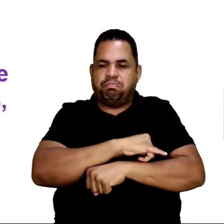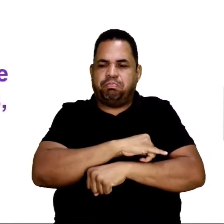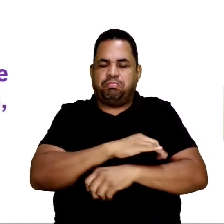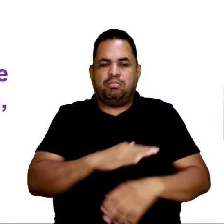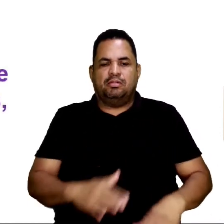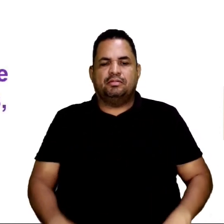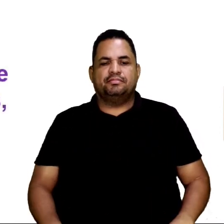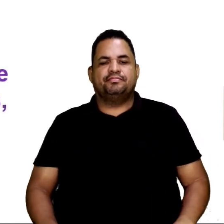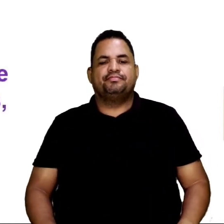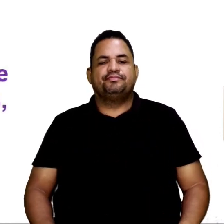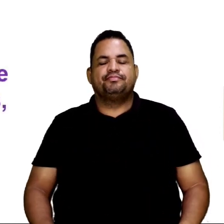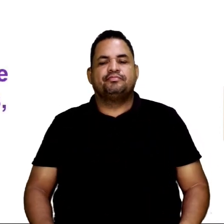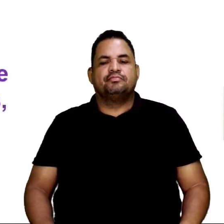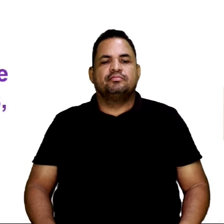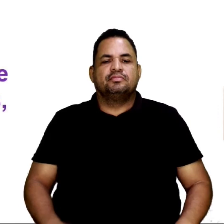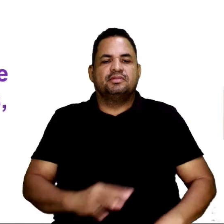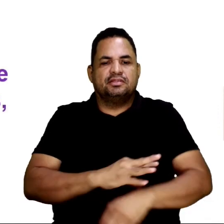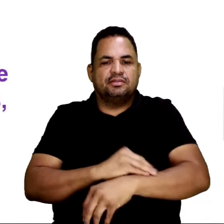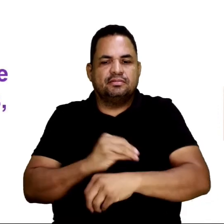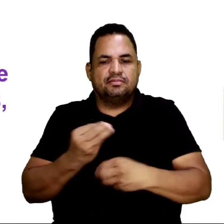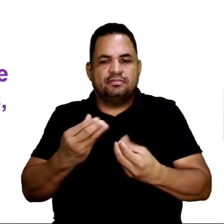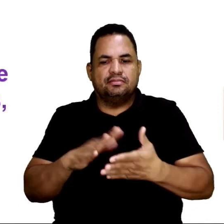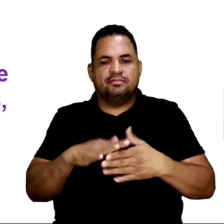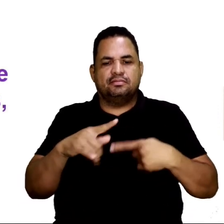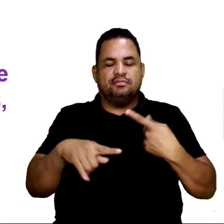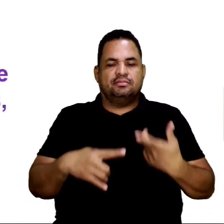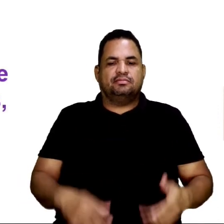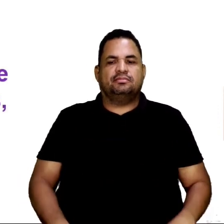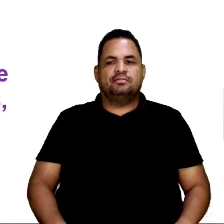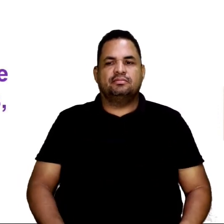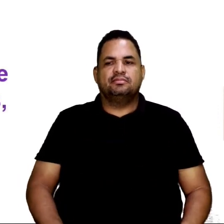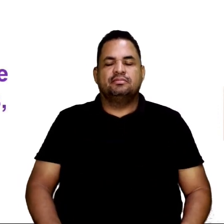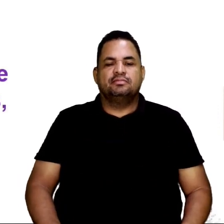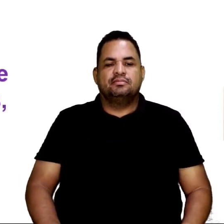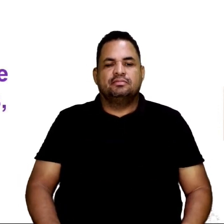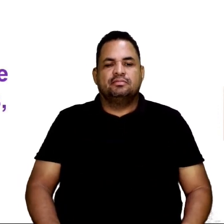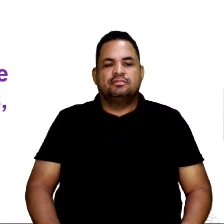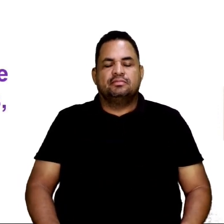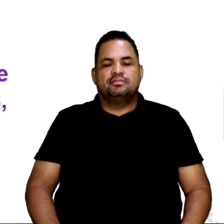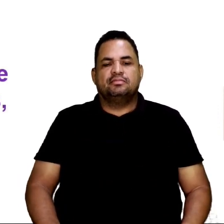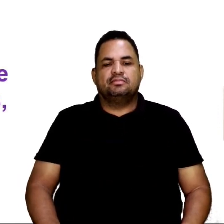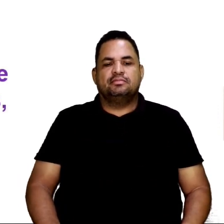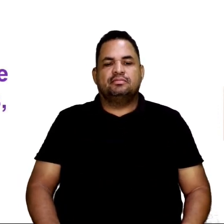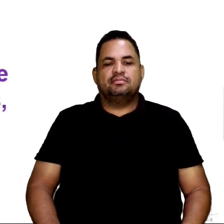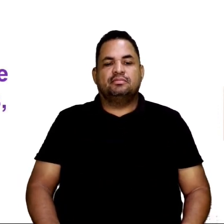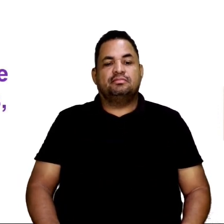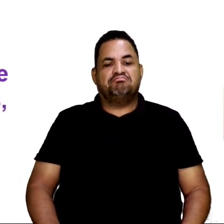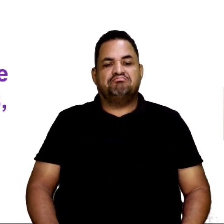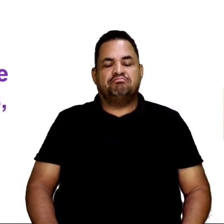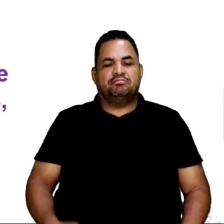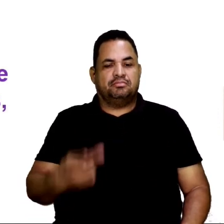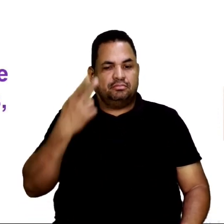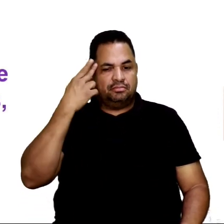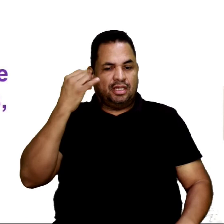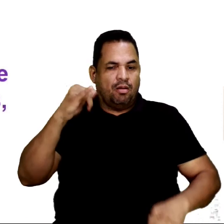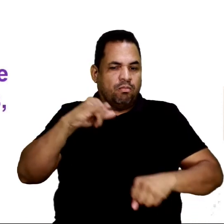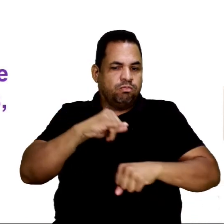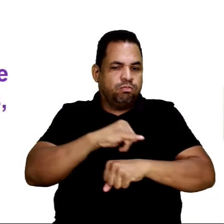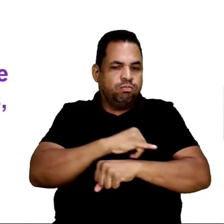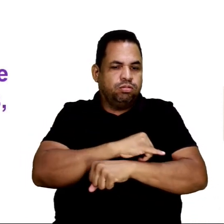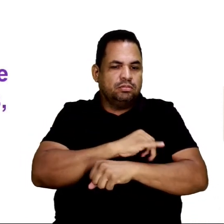Quando você pega no bebezinho mesmo, ele vai... Nossa, gente, é a coisa mais gostosa do mundo. Em geral, a gordura se